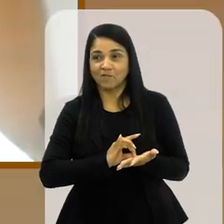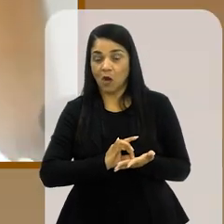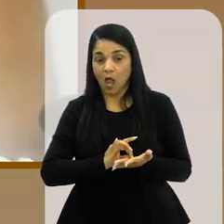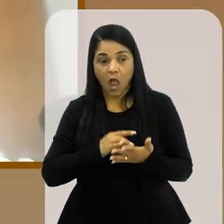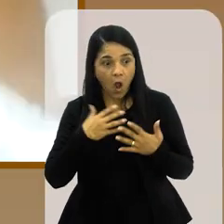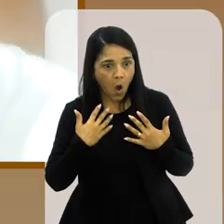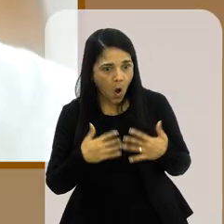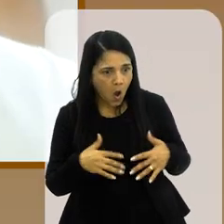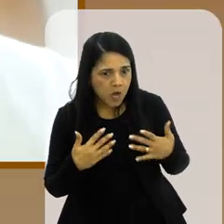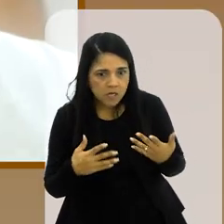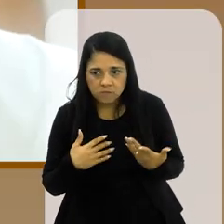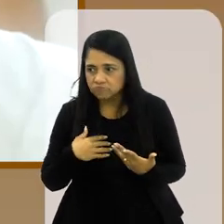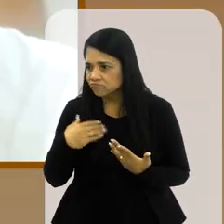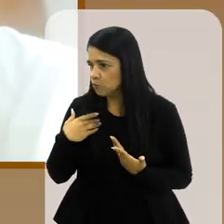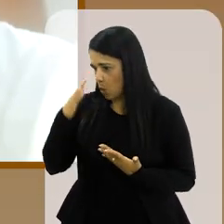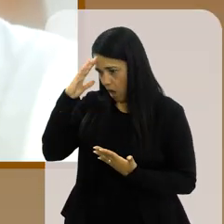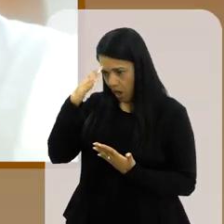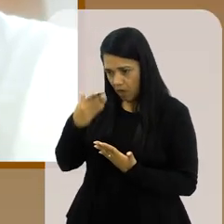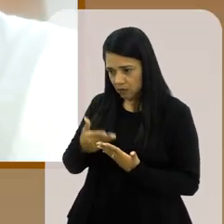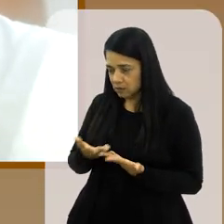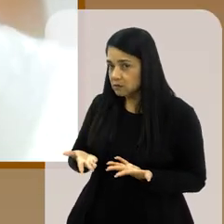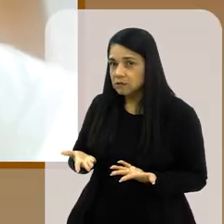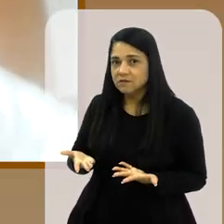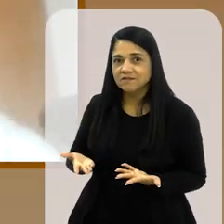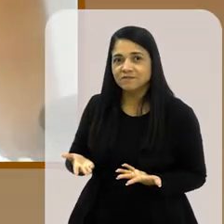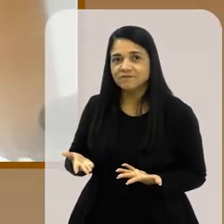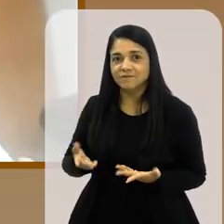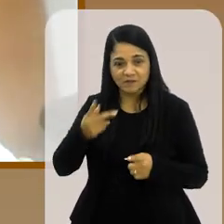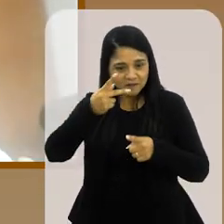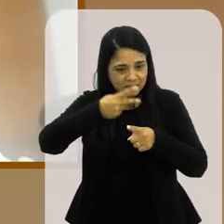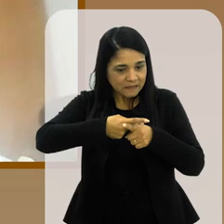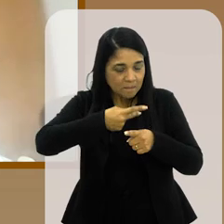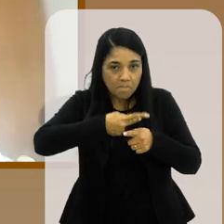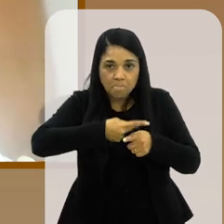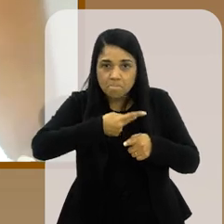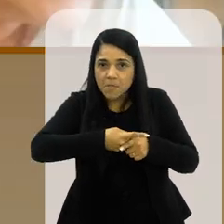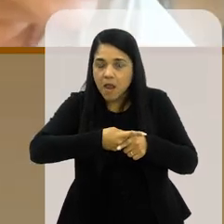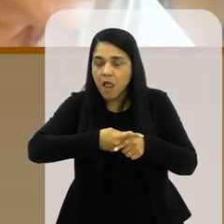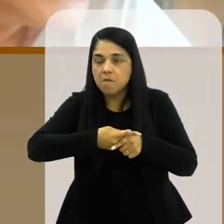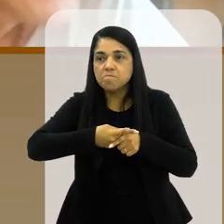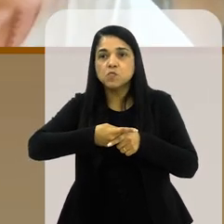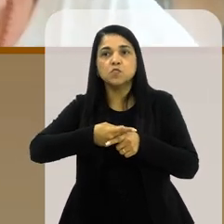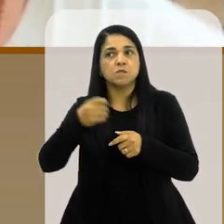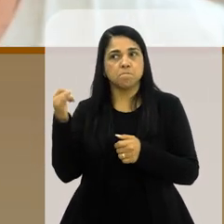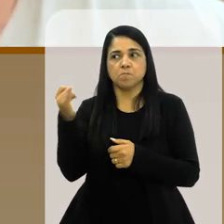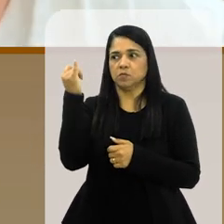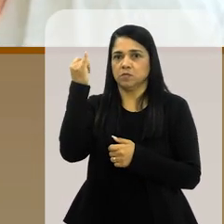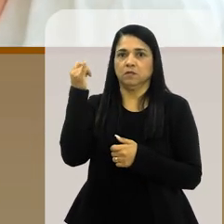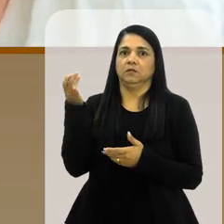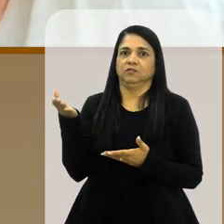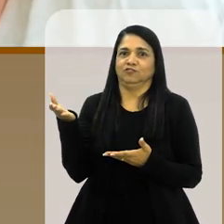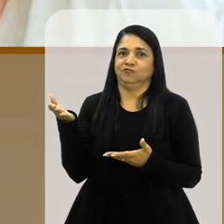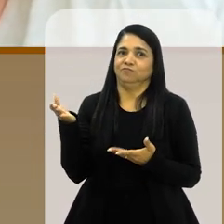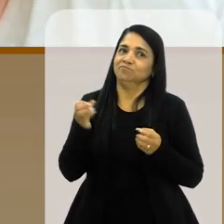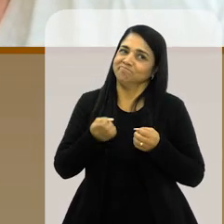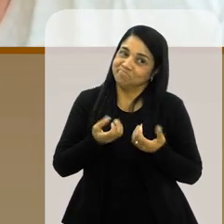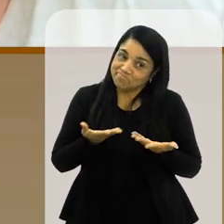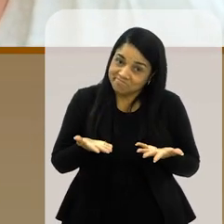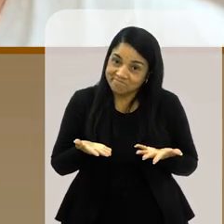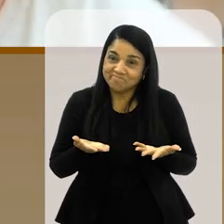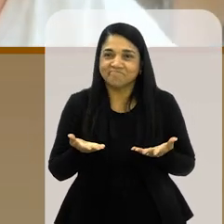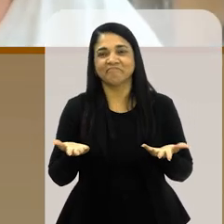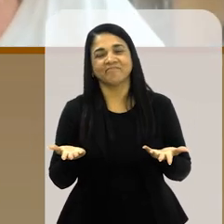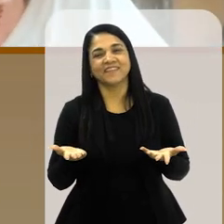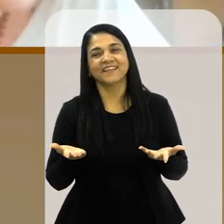olha, eu não esperava. Você sabe que esse prêmio é muito importante. Bom,